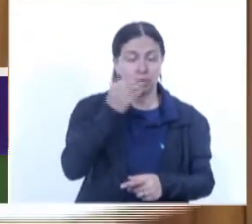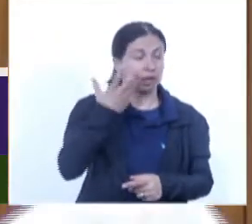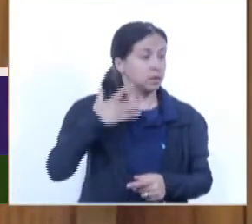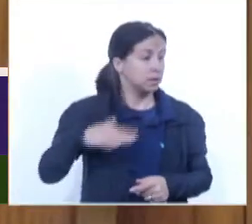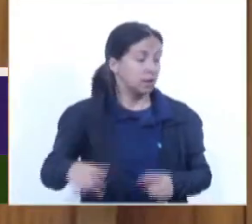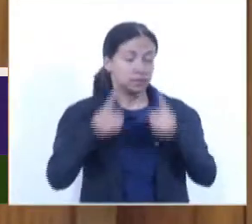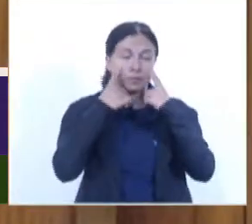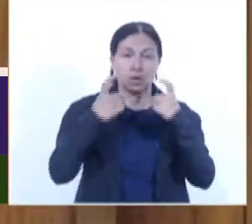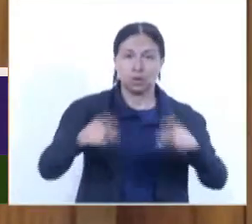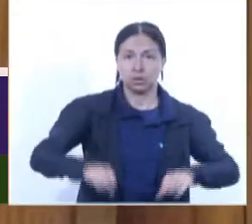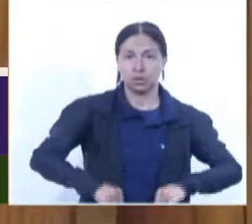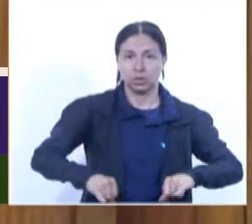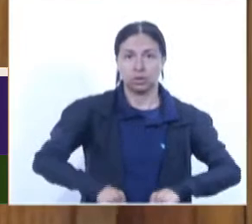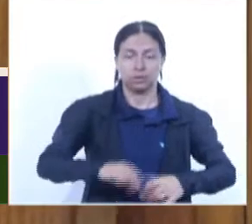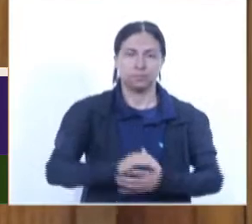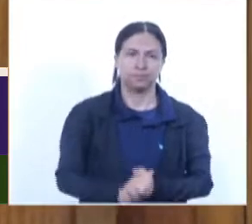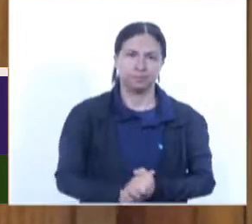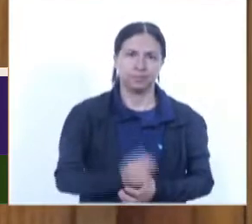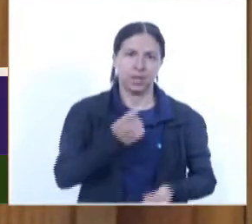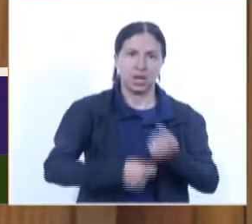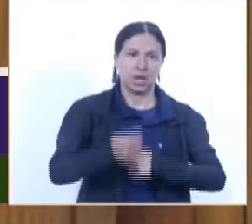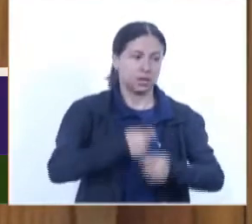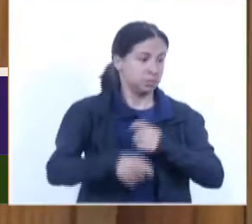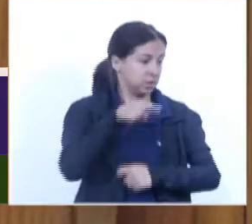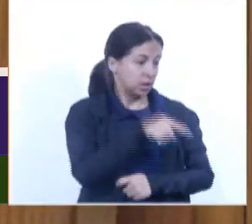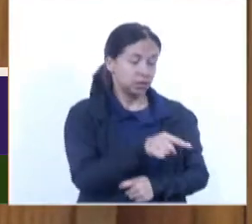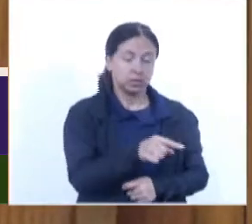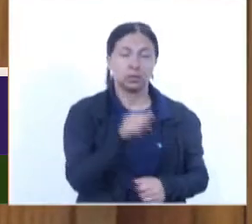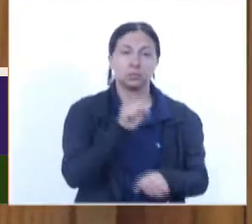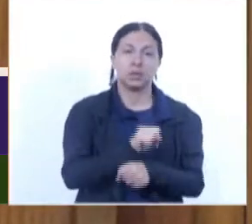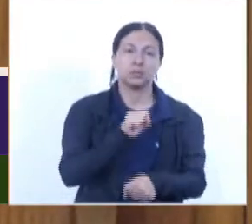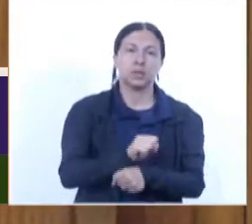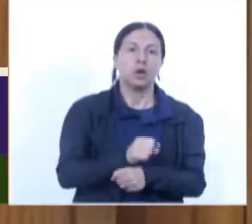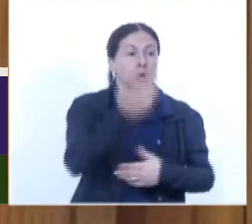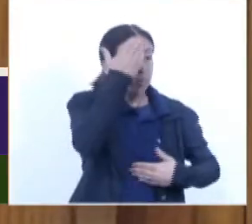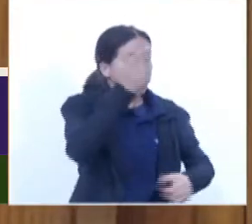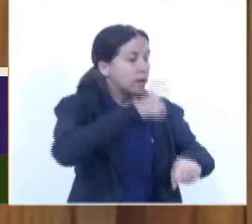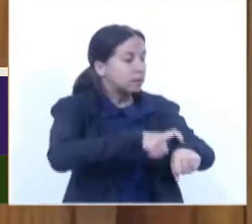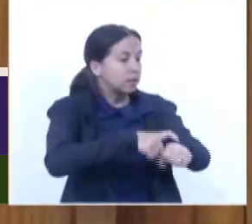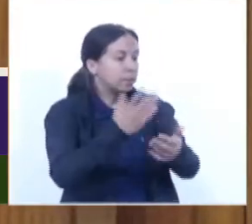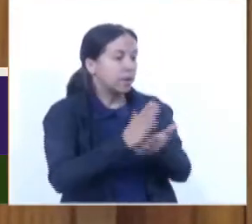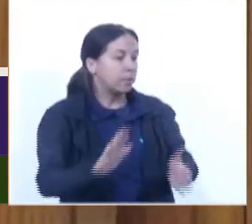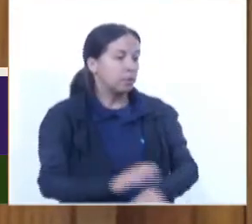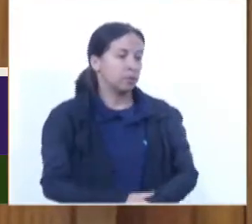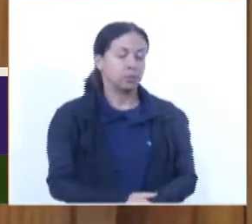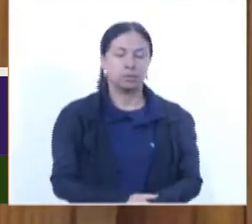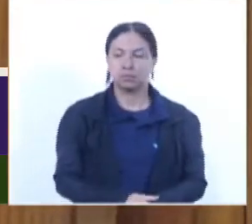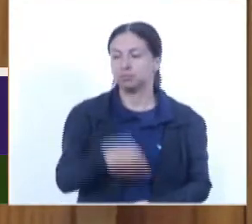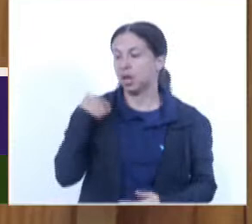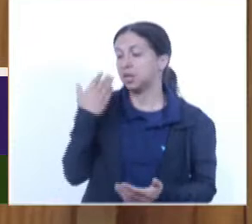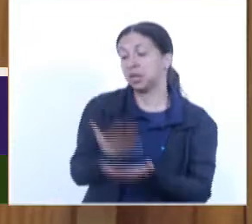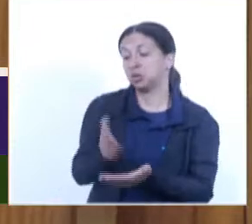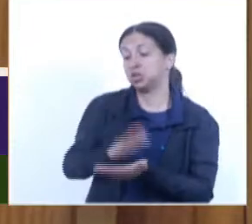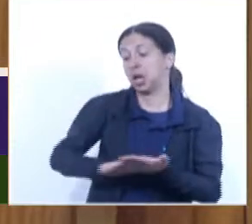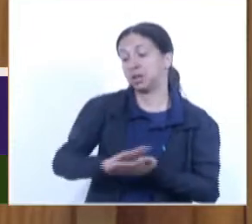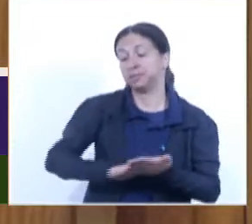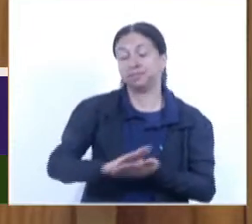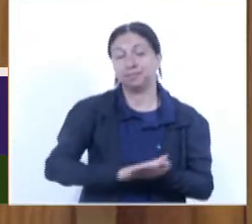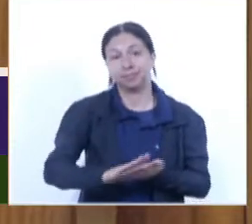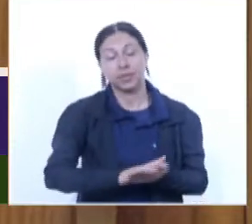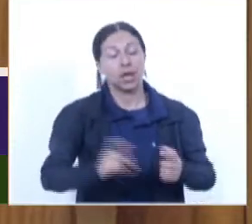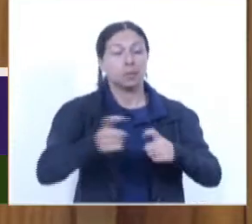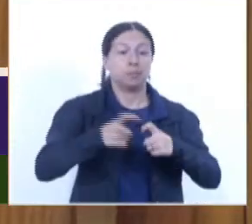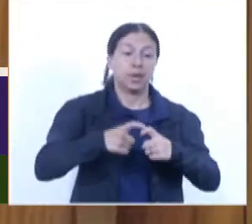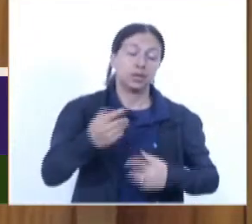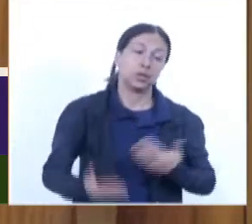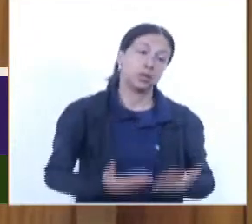de violência e a administração ficou de enviar esse servidor e até hoje nada e também a médica para atender as mulheres